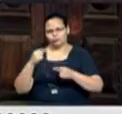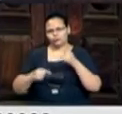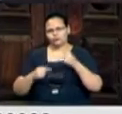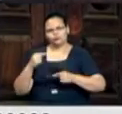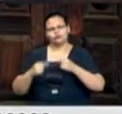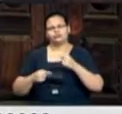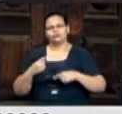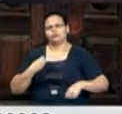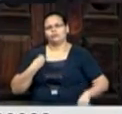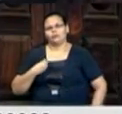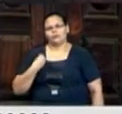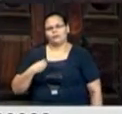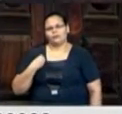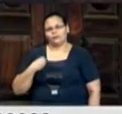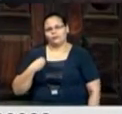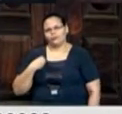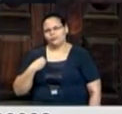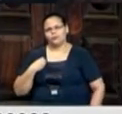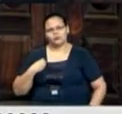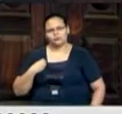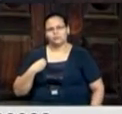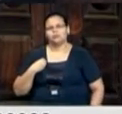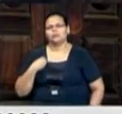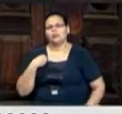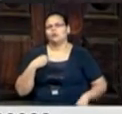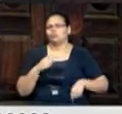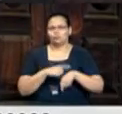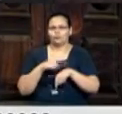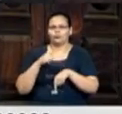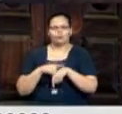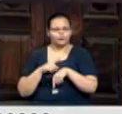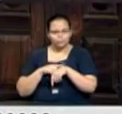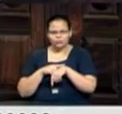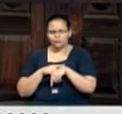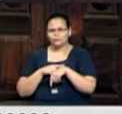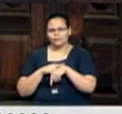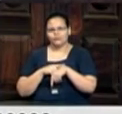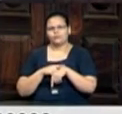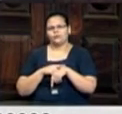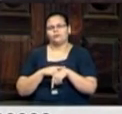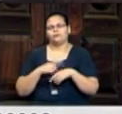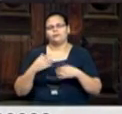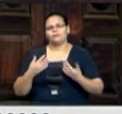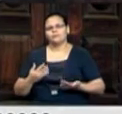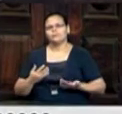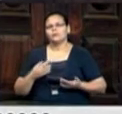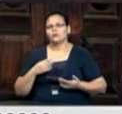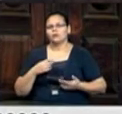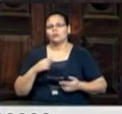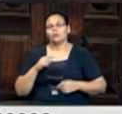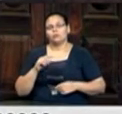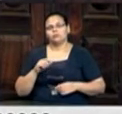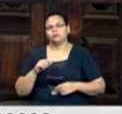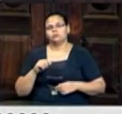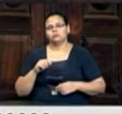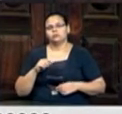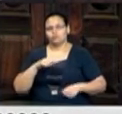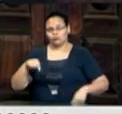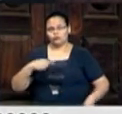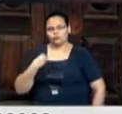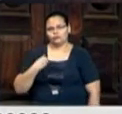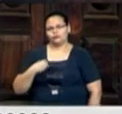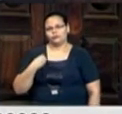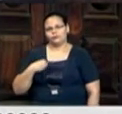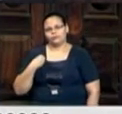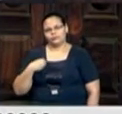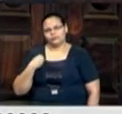toda a vida, tempo todo, todo momento, todo instante, com as nossas vidas. Como se mexe com as nossas vidas?